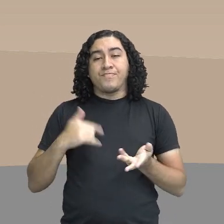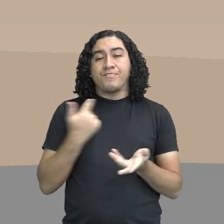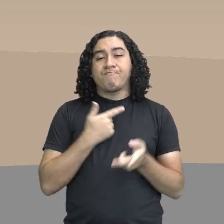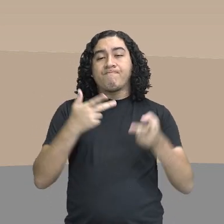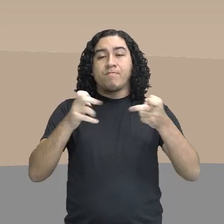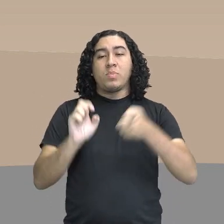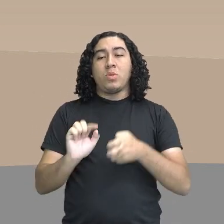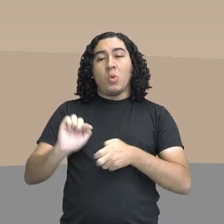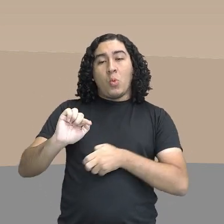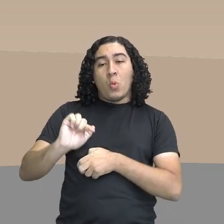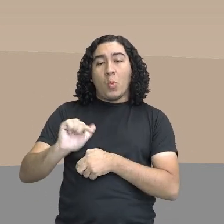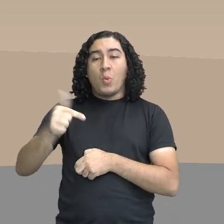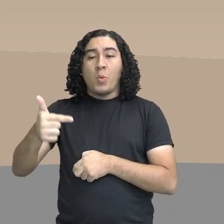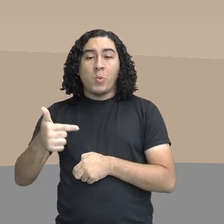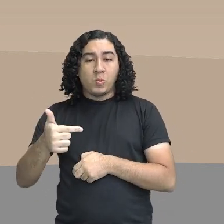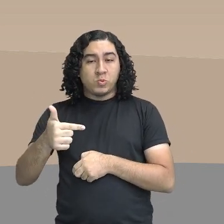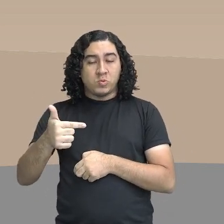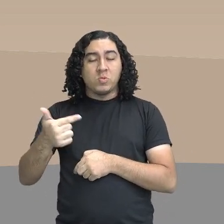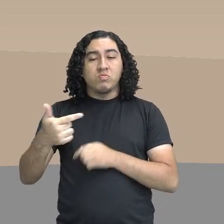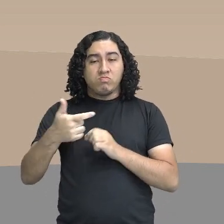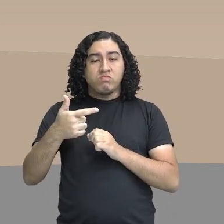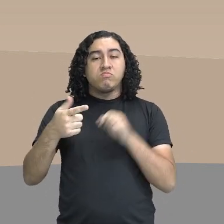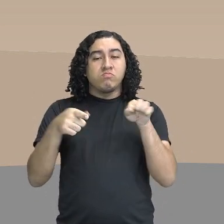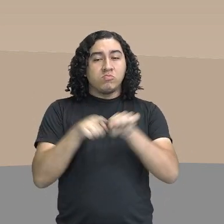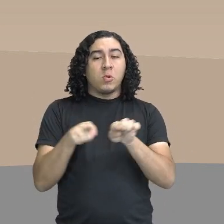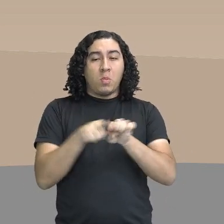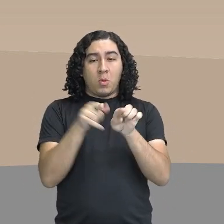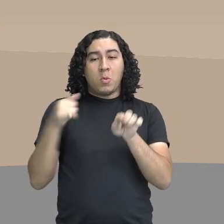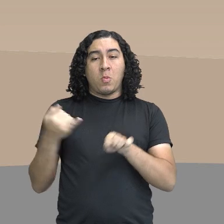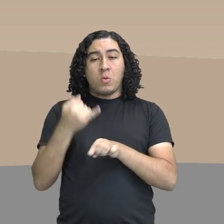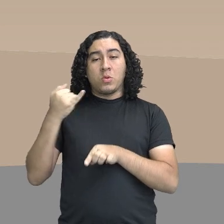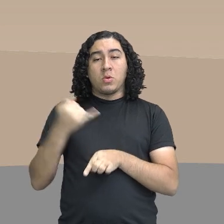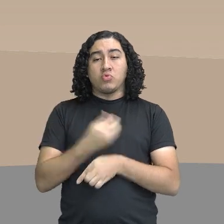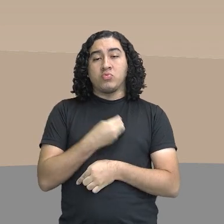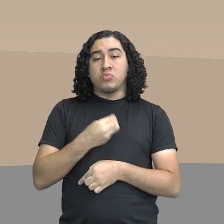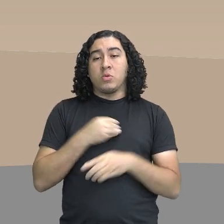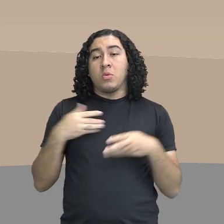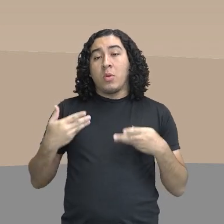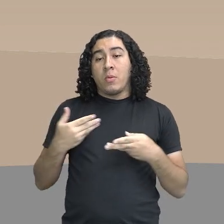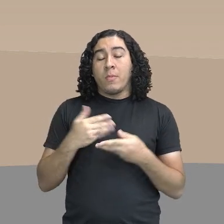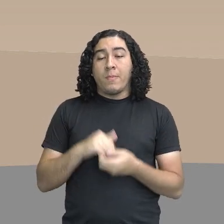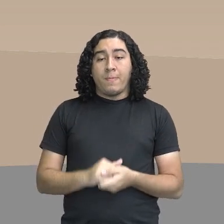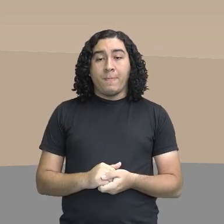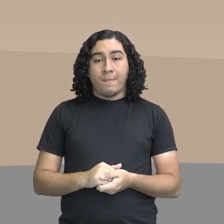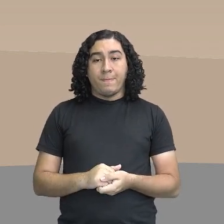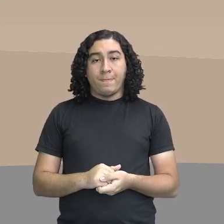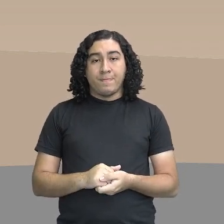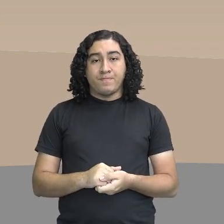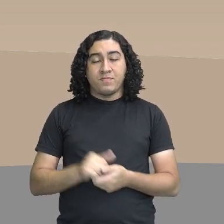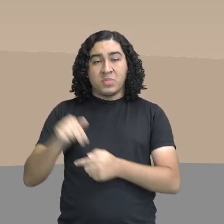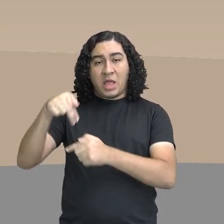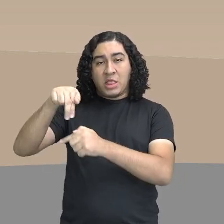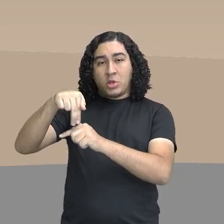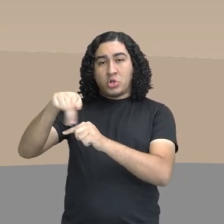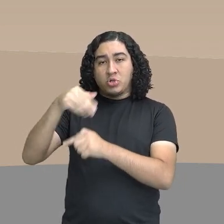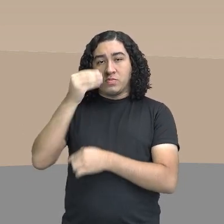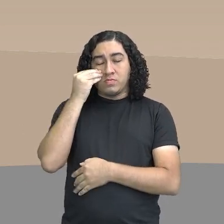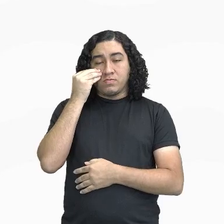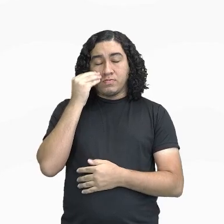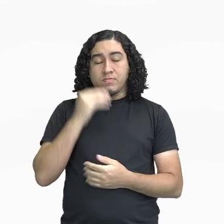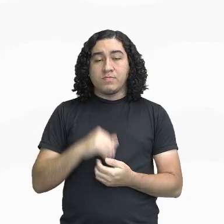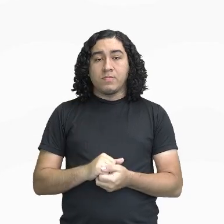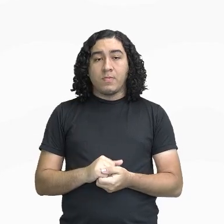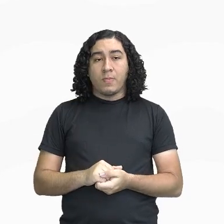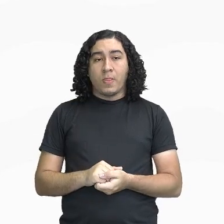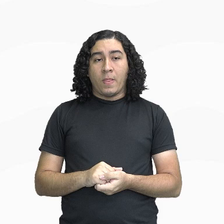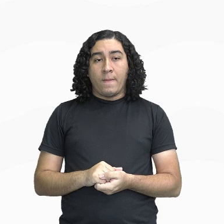outro ciclo, né? Que é de um outro elemento também muito importante aí para os seres vivos, que é o ciclo do nitrogênio. Acompanha com a gente aí as